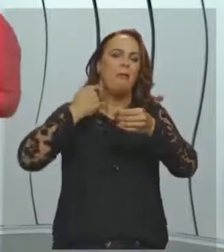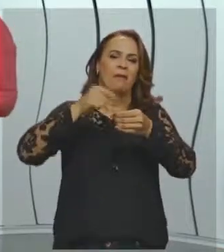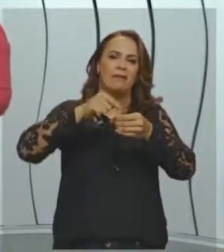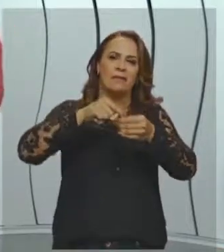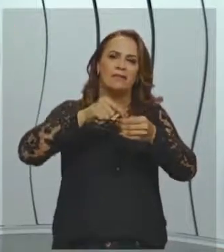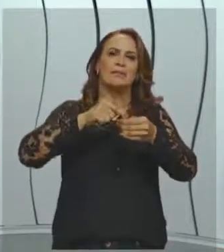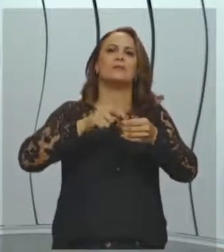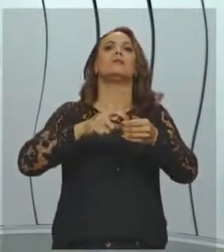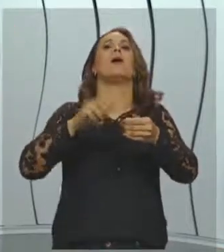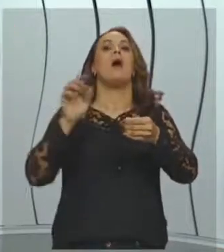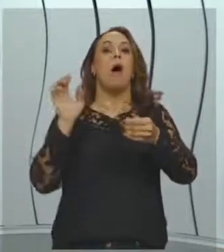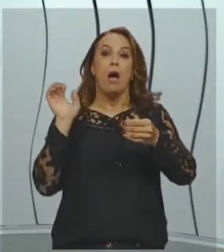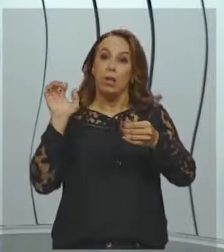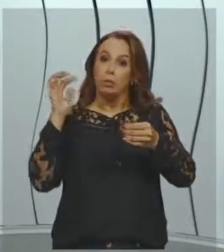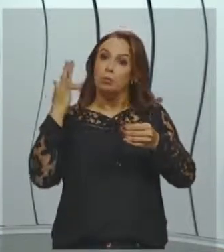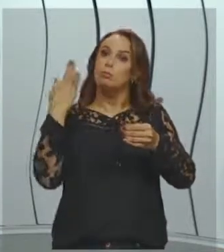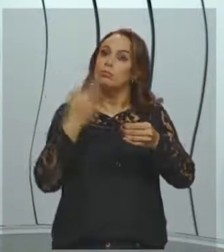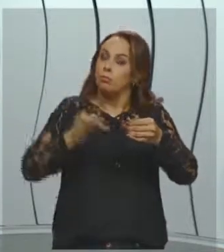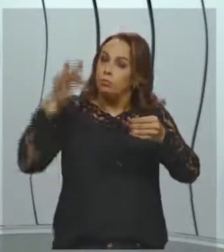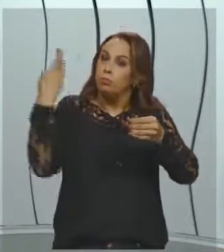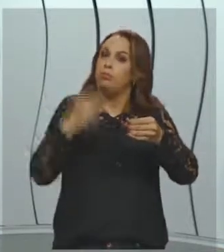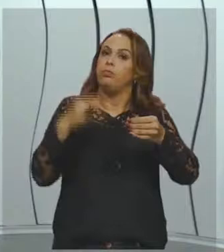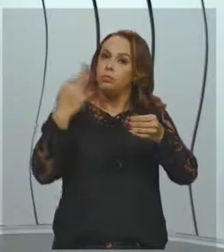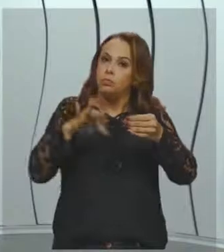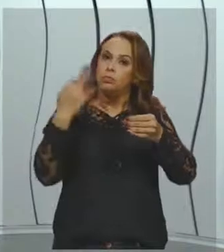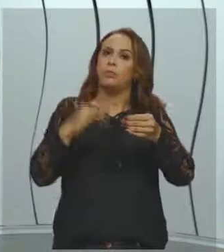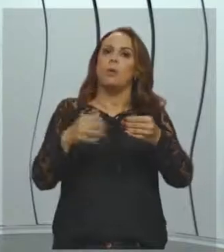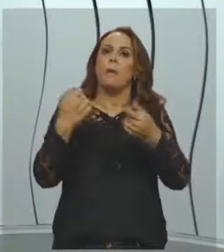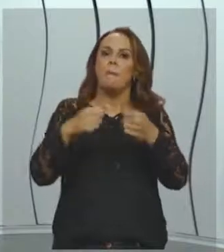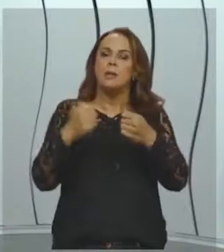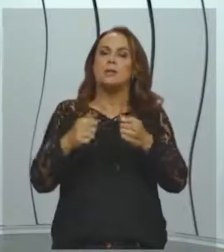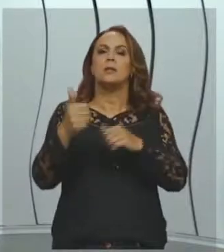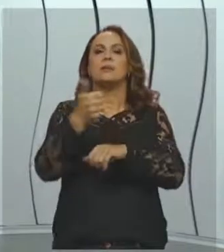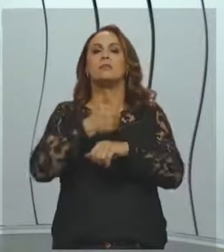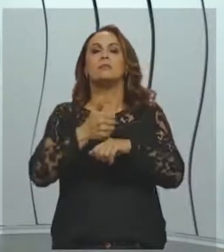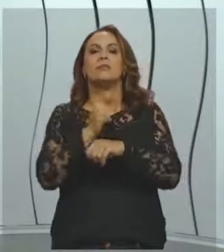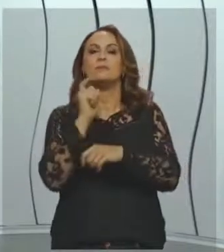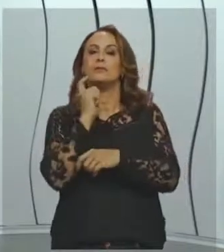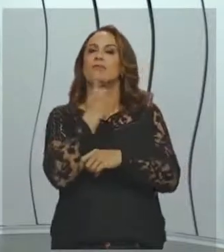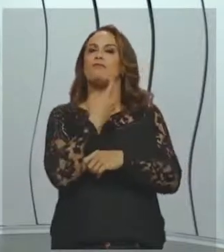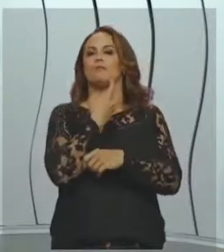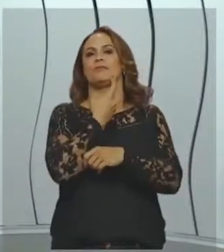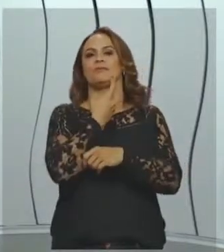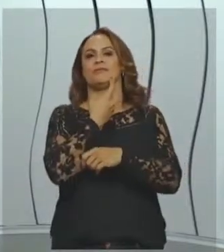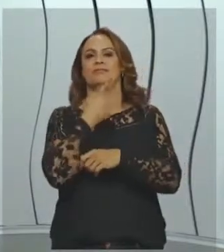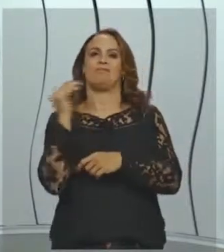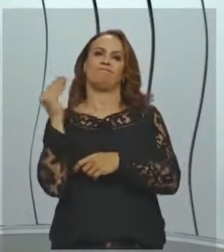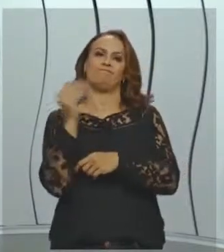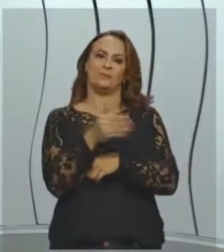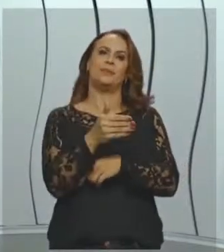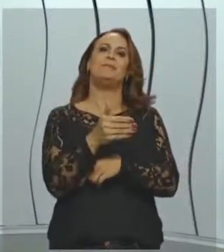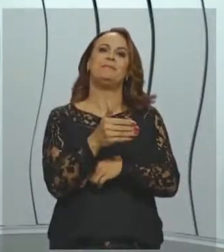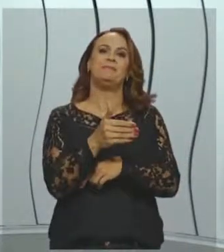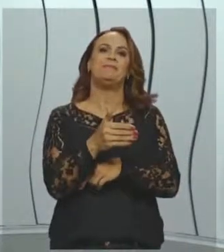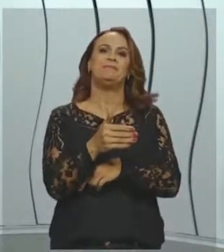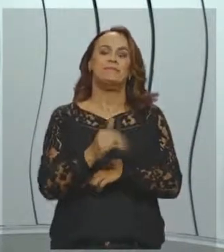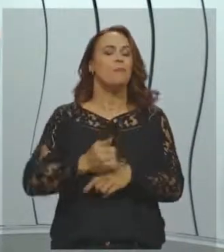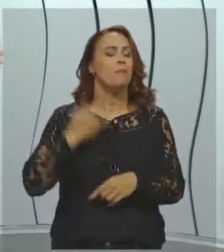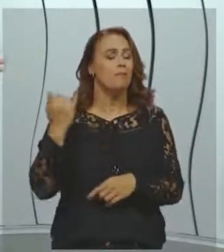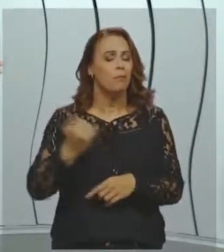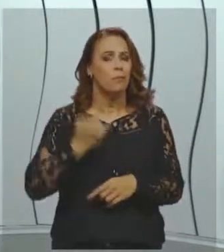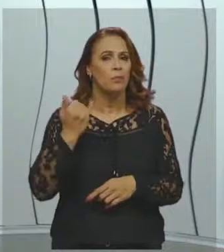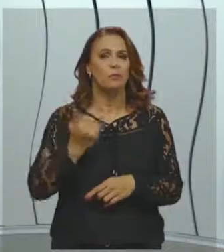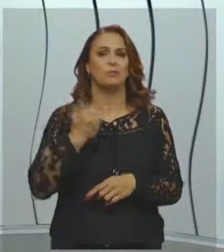para resolver. Então, para resolver o problema da cárie é necessário manter as medidas